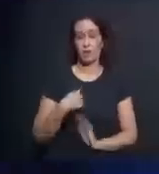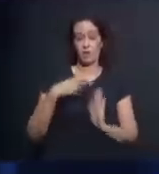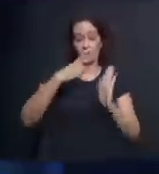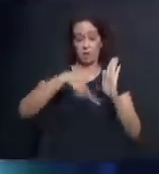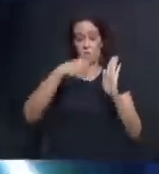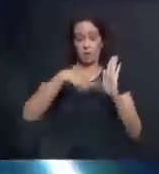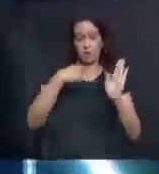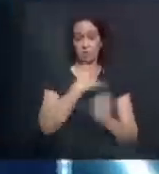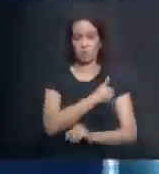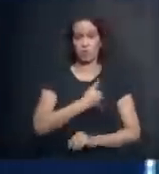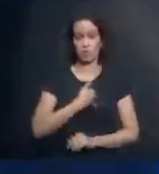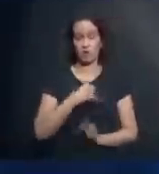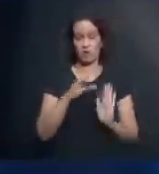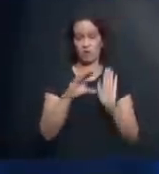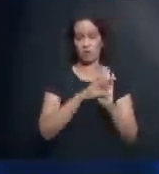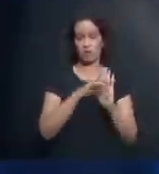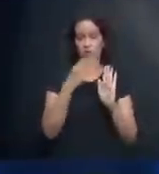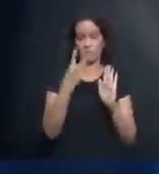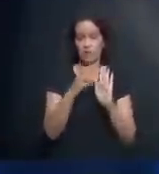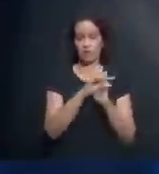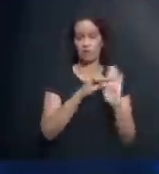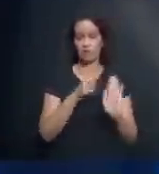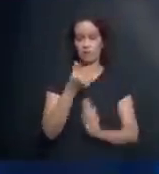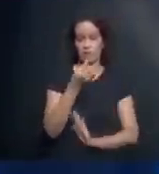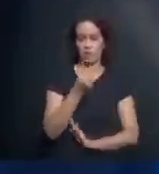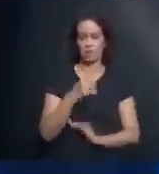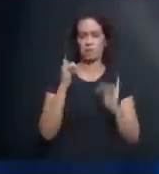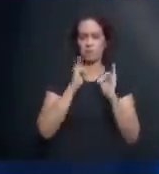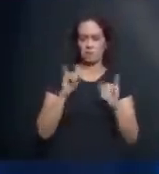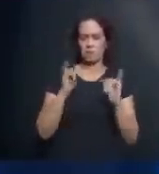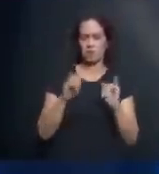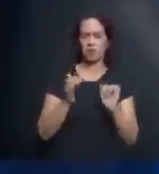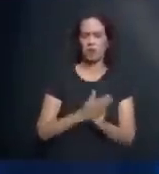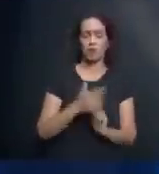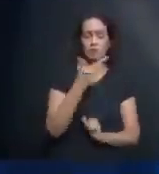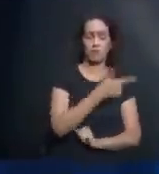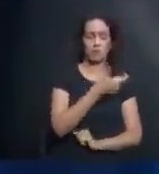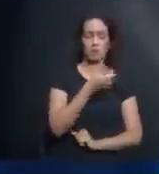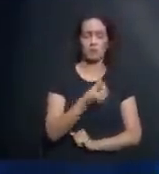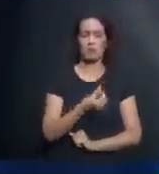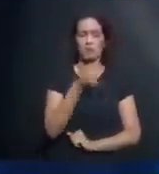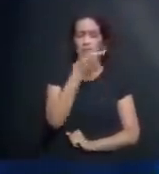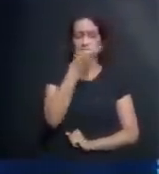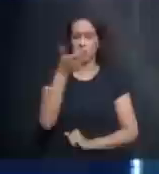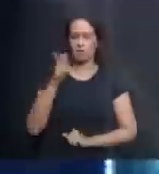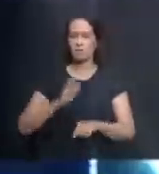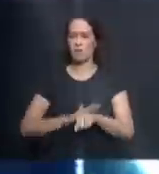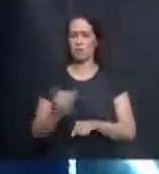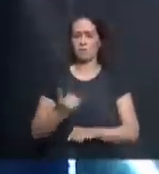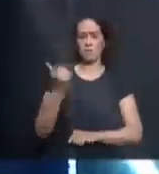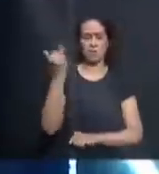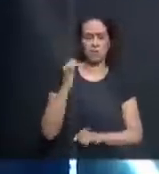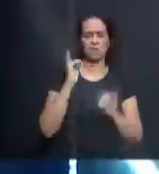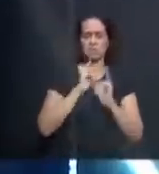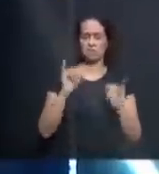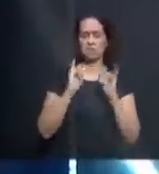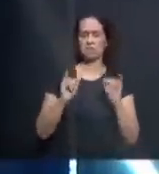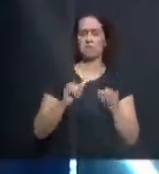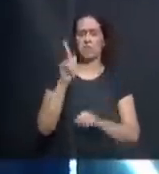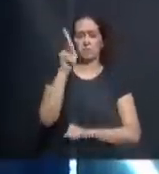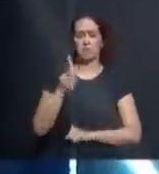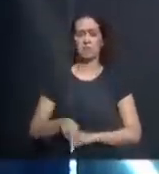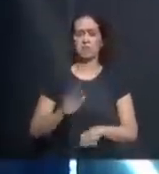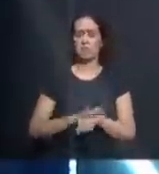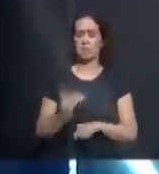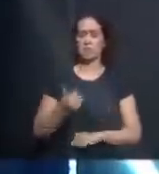3,16. Gente, eu estou aqui com a mini Bíblia, as 26 palavras mais importantes do mundo, falada pela pessoa mais importante do mundo, acerca